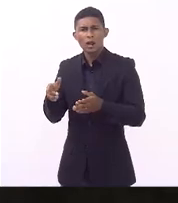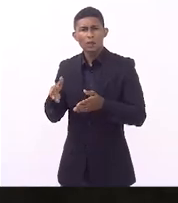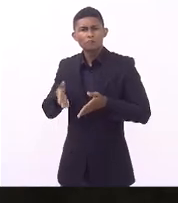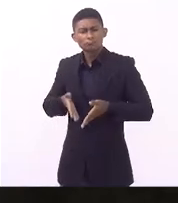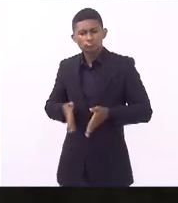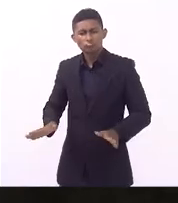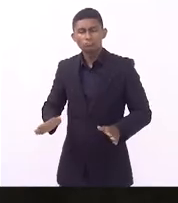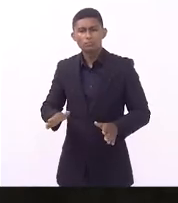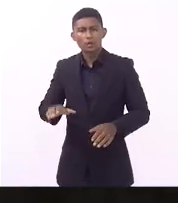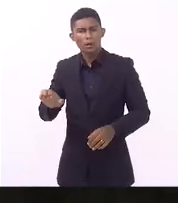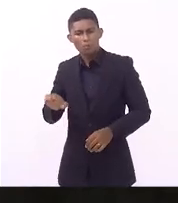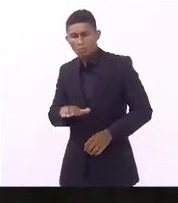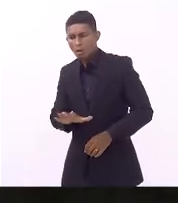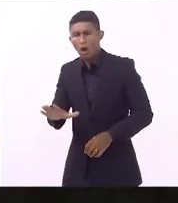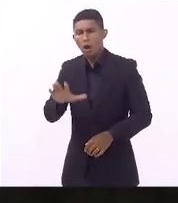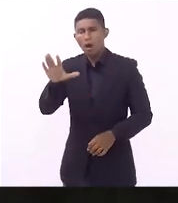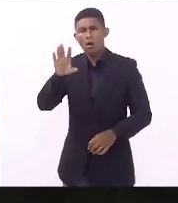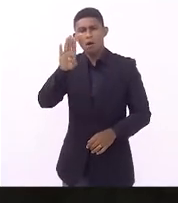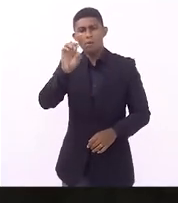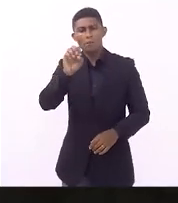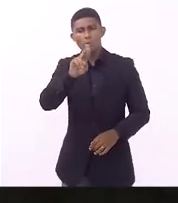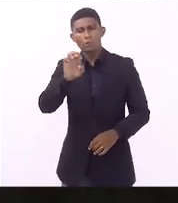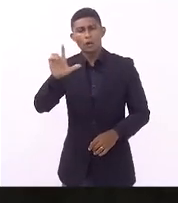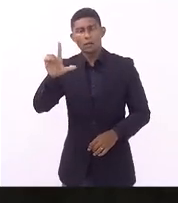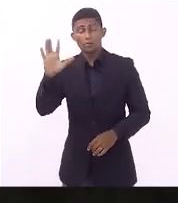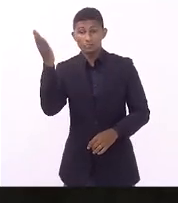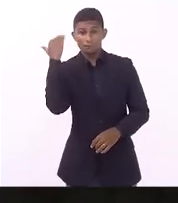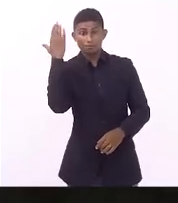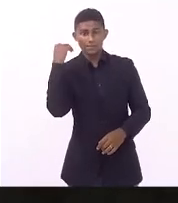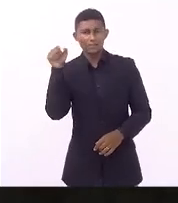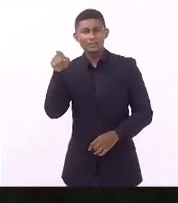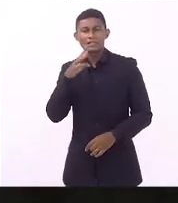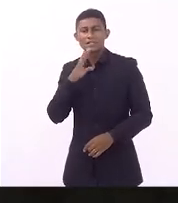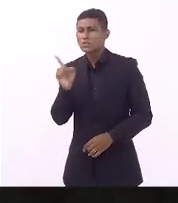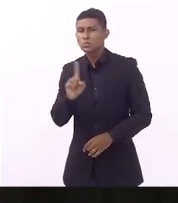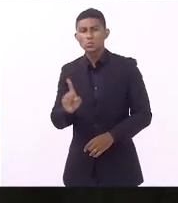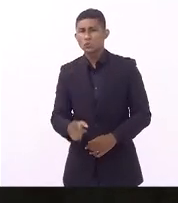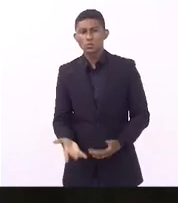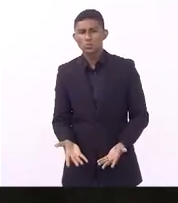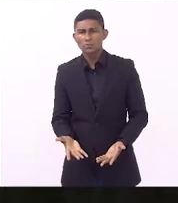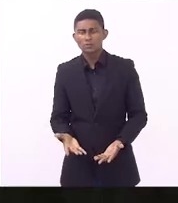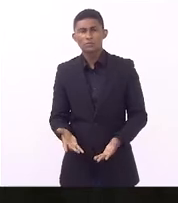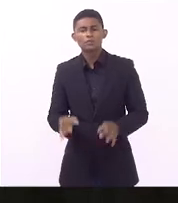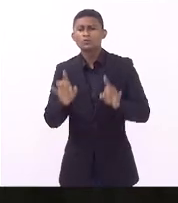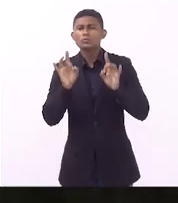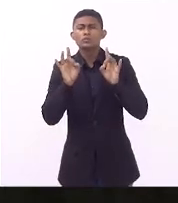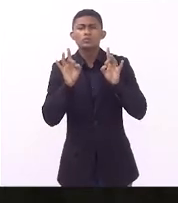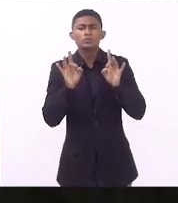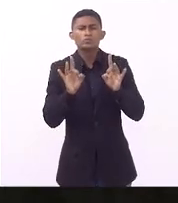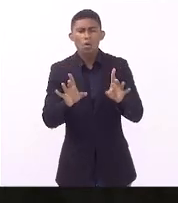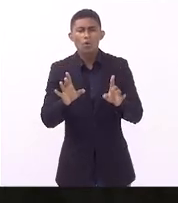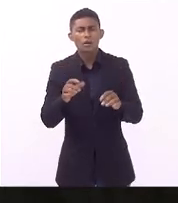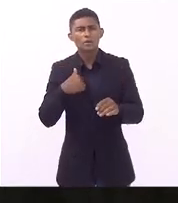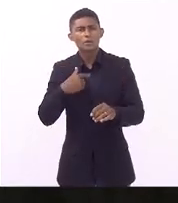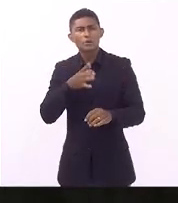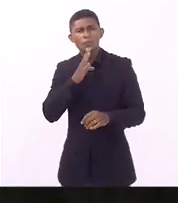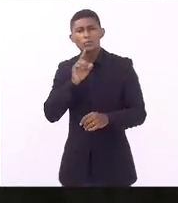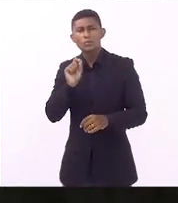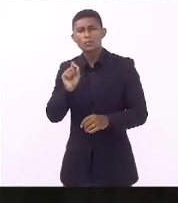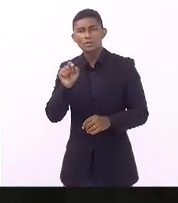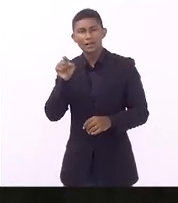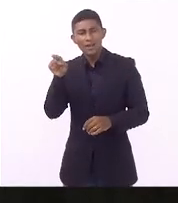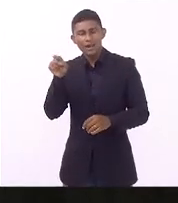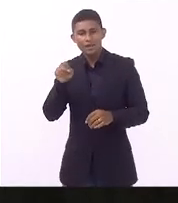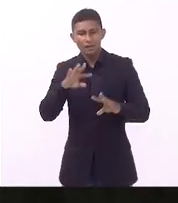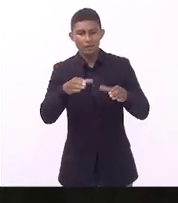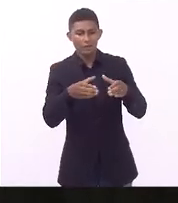Morro do Borel. Eu não conhecia a Mônica Francisco. Sabia apenas que ela conseguira a proeza de lotar o auditório do